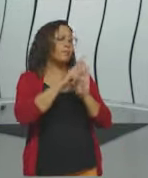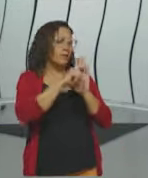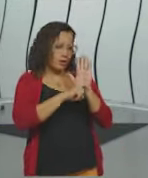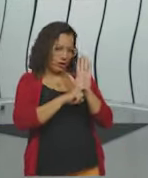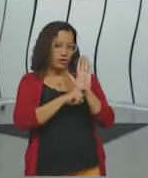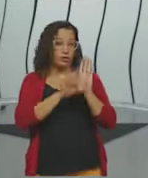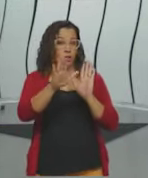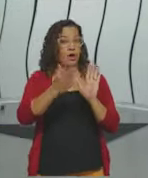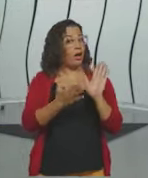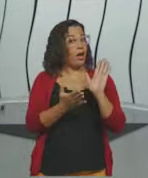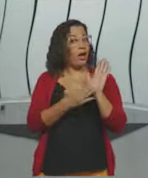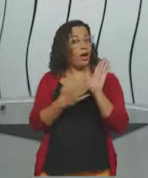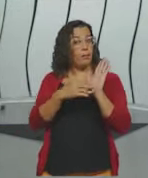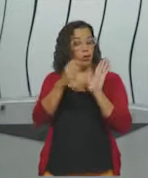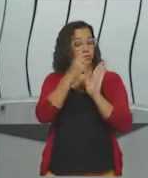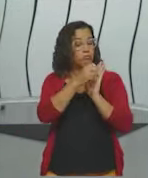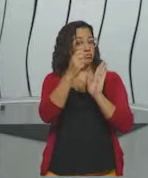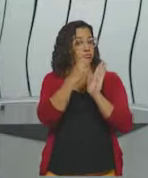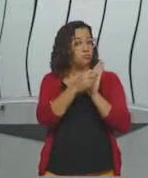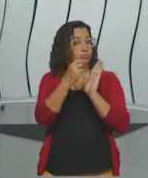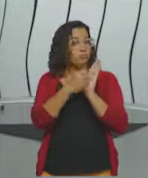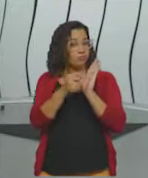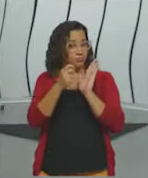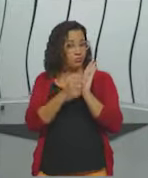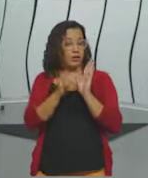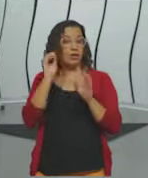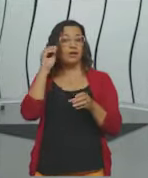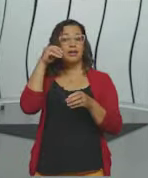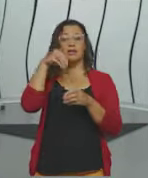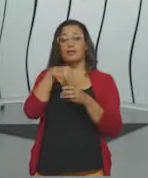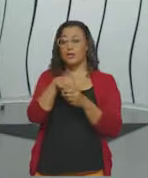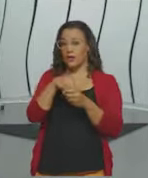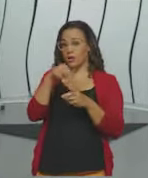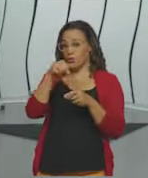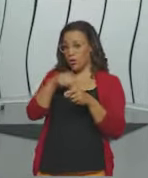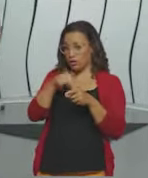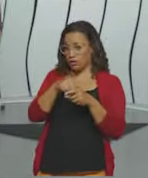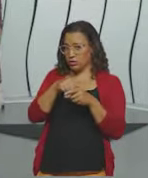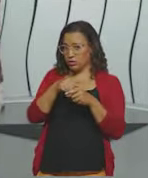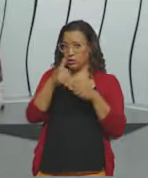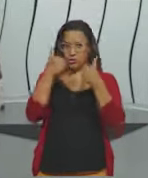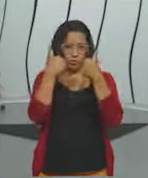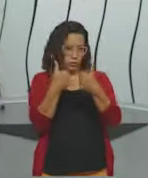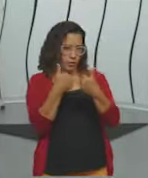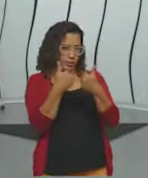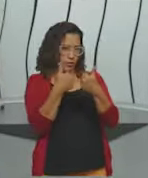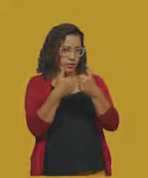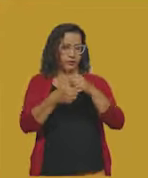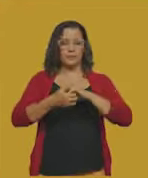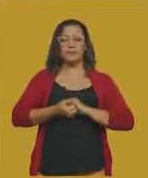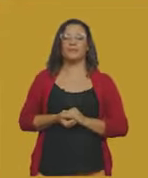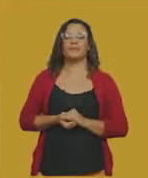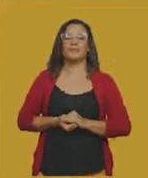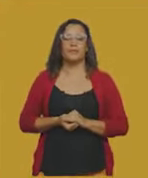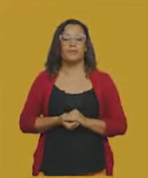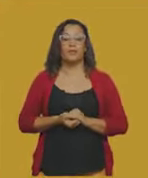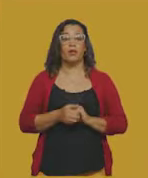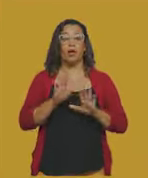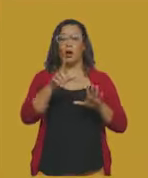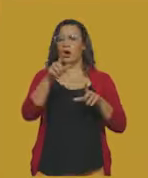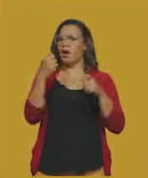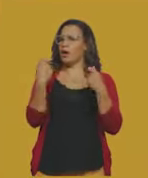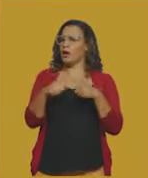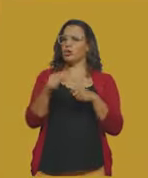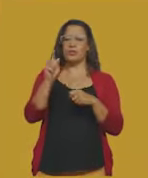a proposta de intervenção esteja na conclusão. Tudo bem? Bom, você não precisa